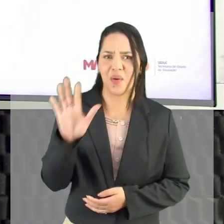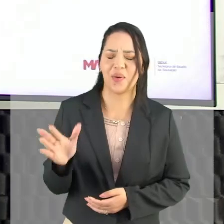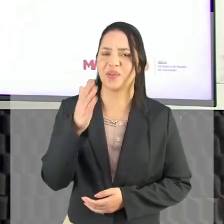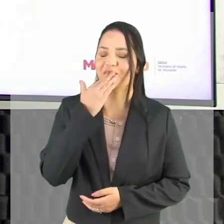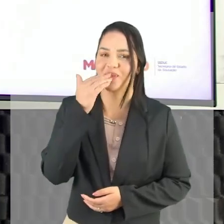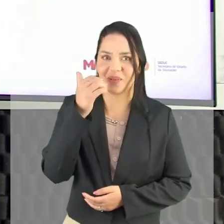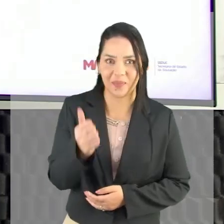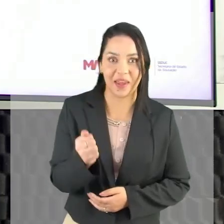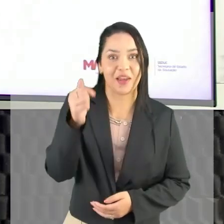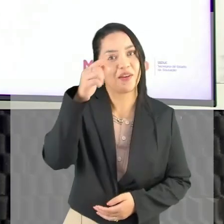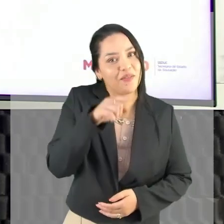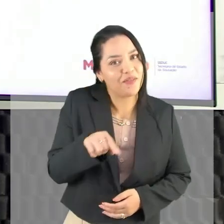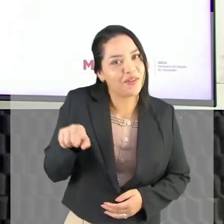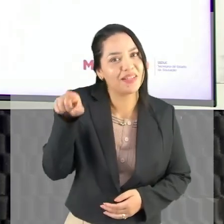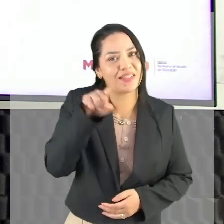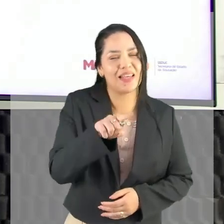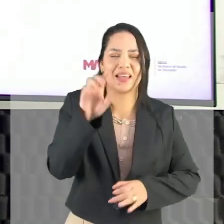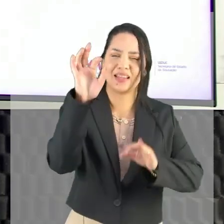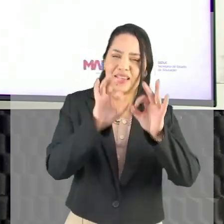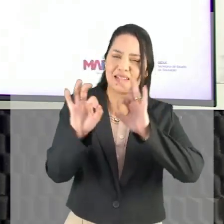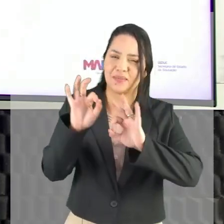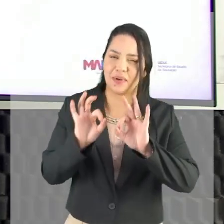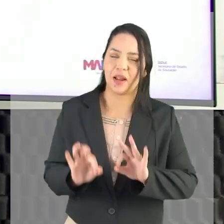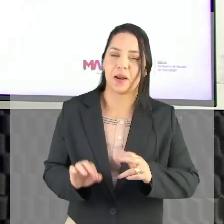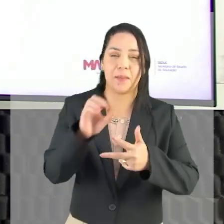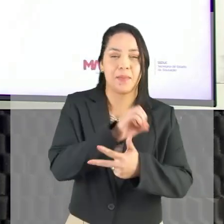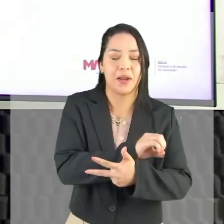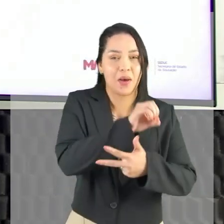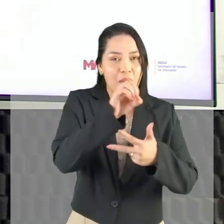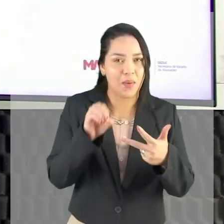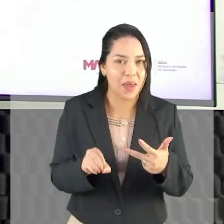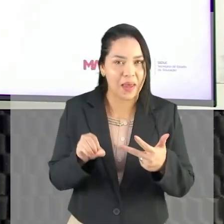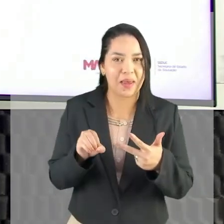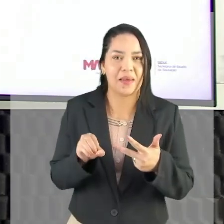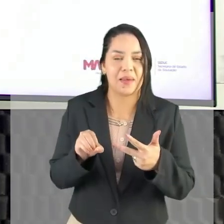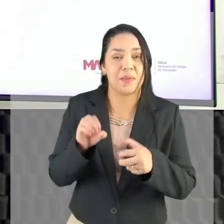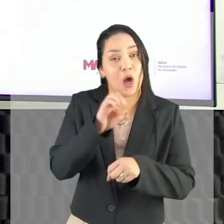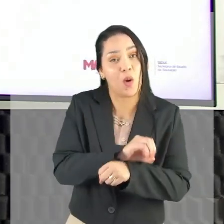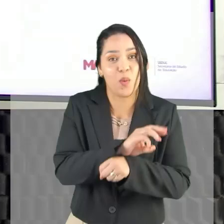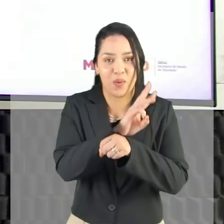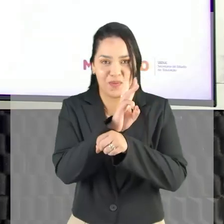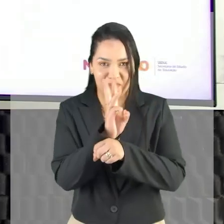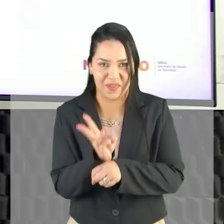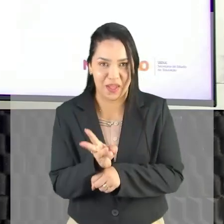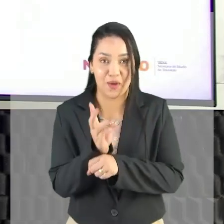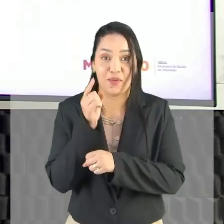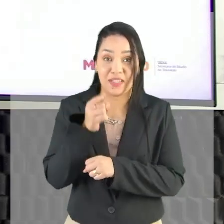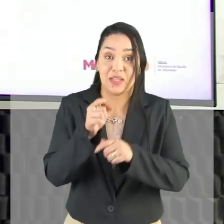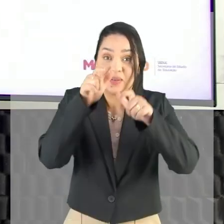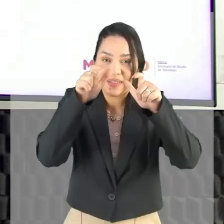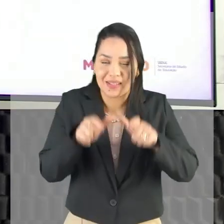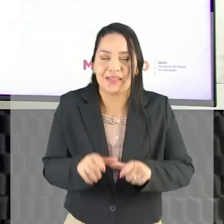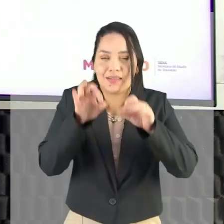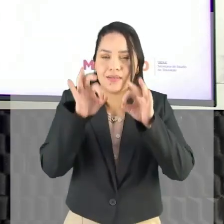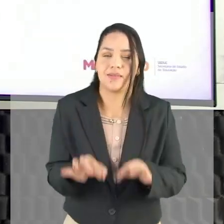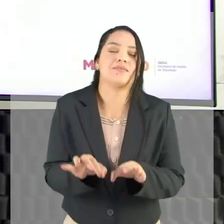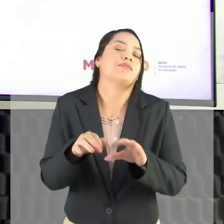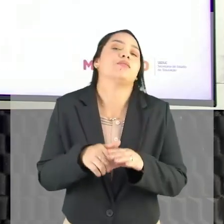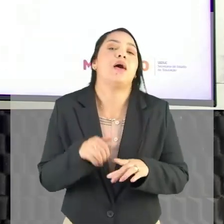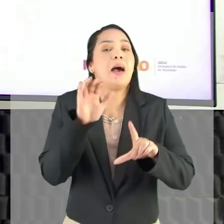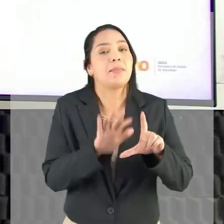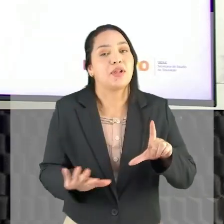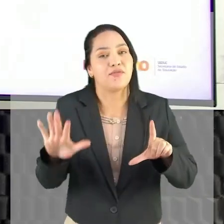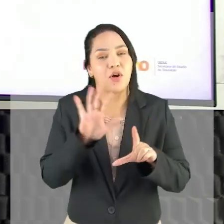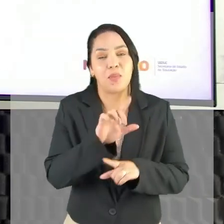Fala pessoal, tudo bem? Você que está se preparando para o EMA, para o PAS UEMA ou para o Enem, você está no lugar certo. A